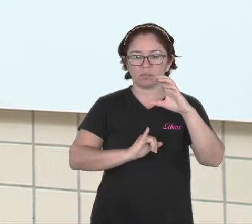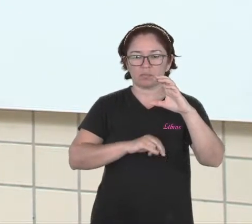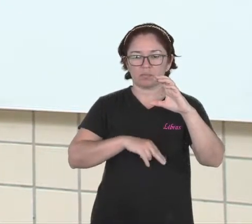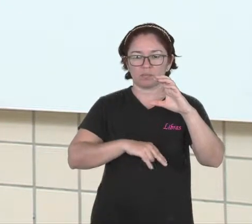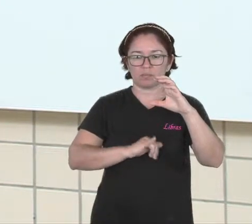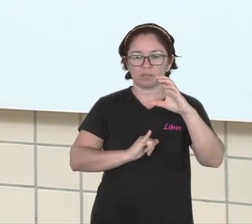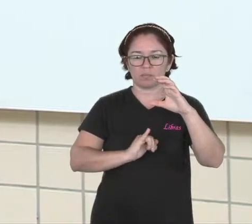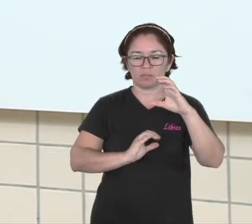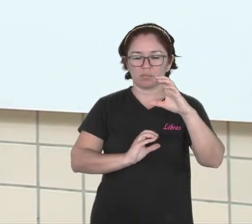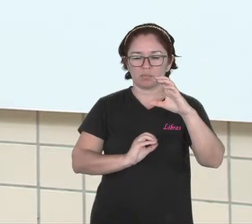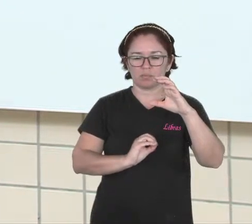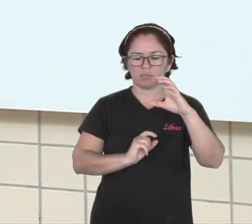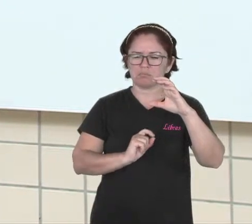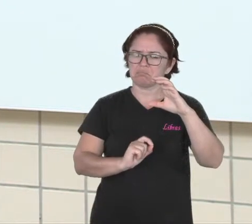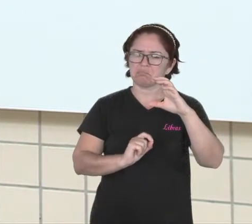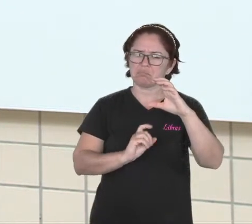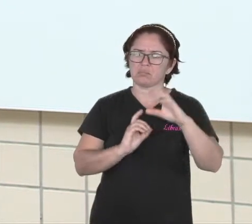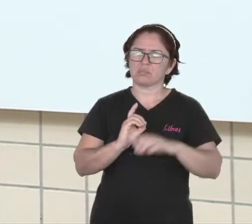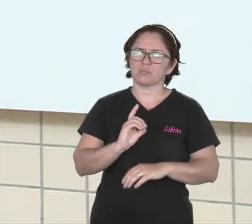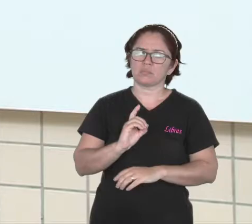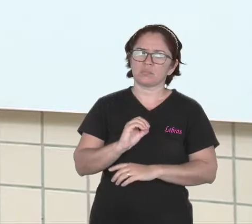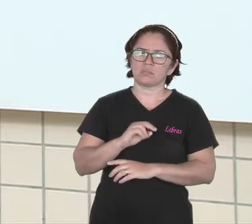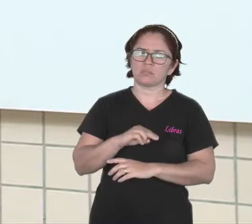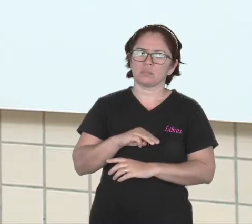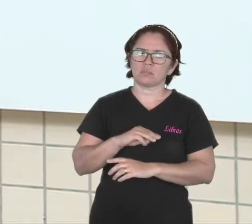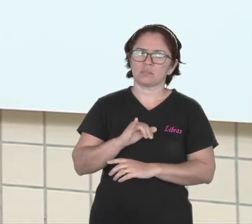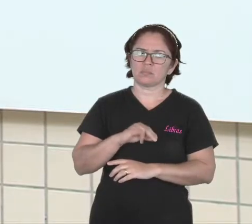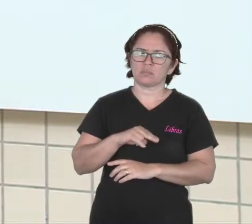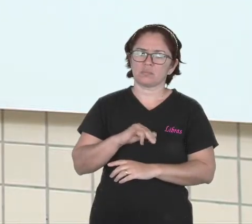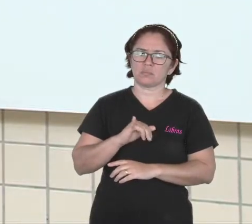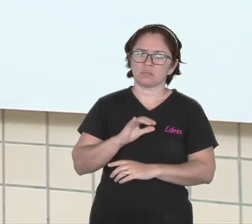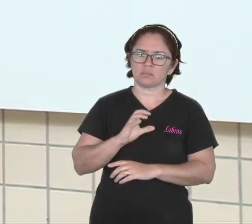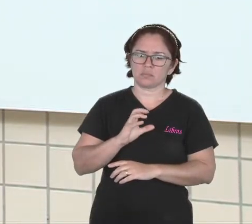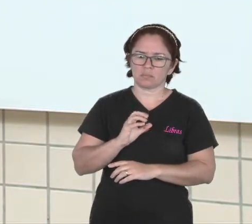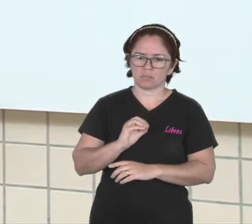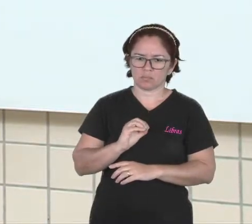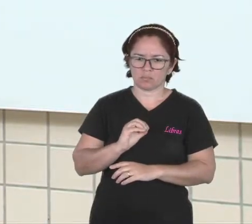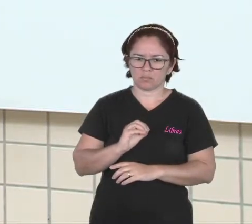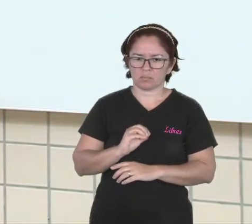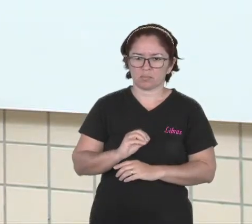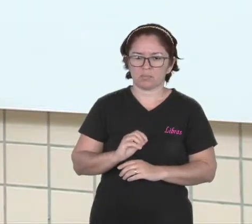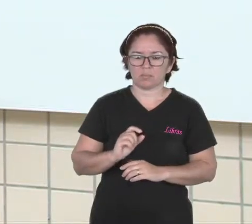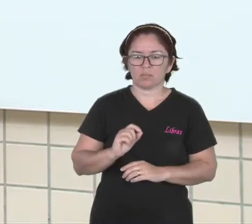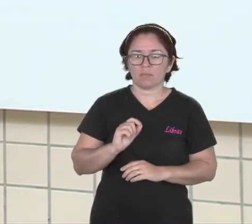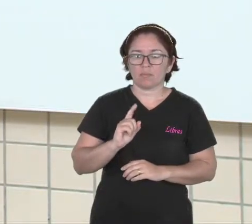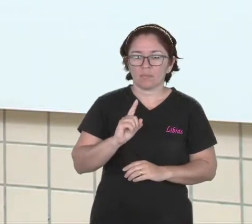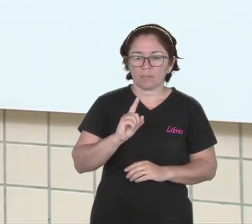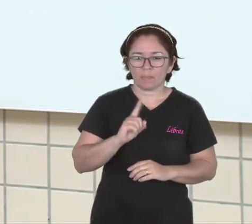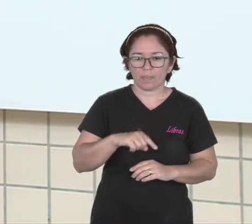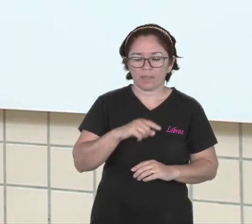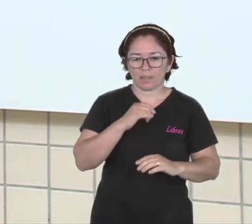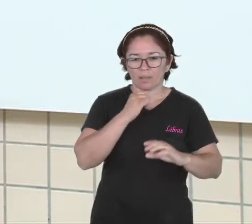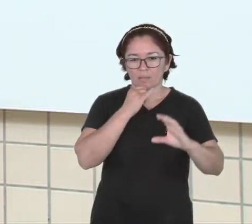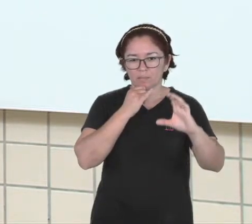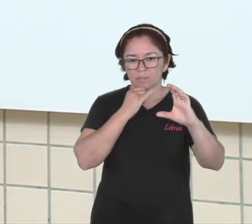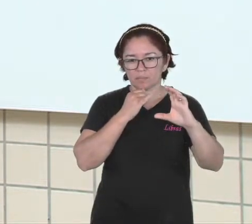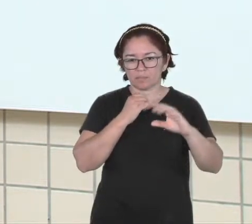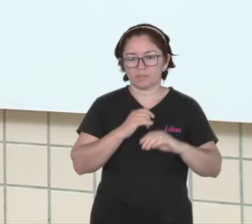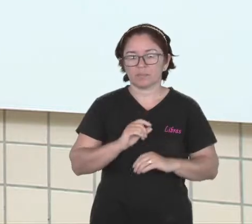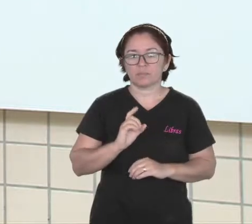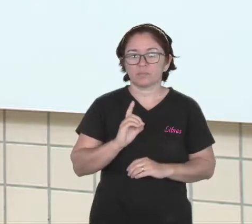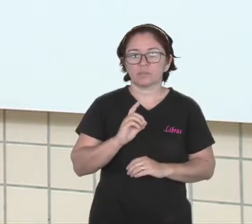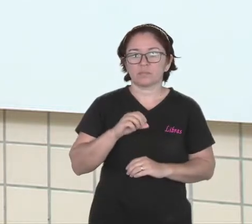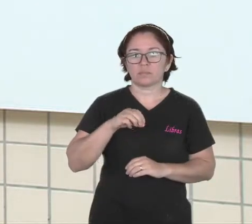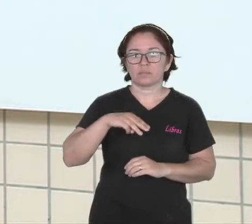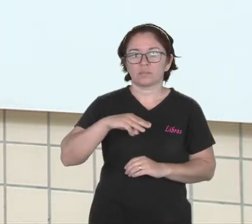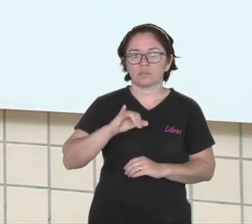nada mais é do que aonde você busca a sua informação para colocar no lugar do x,